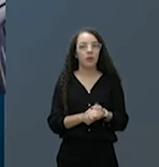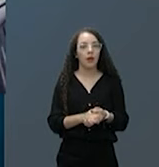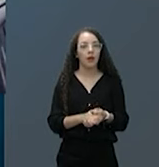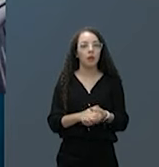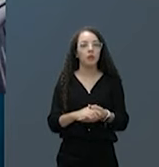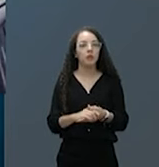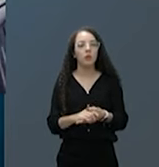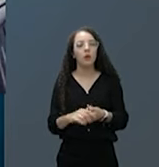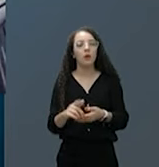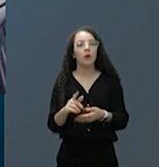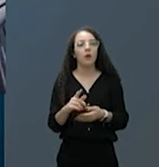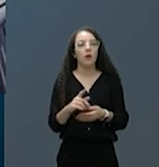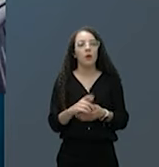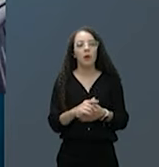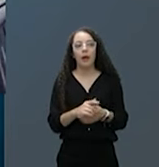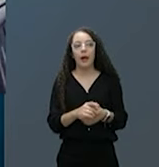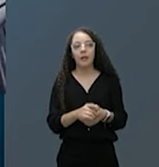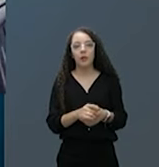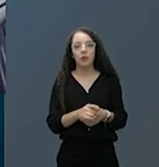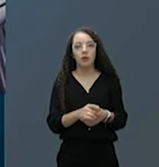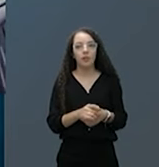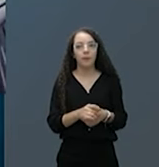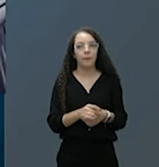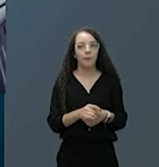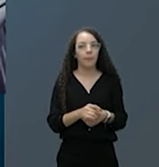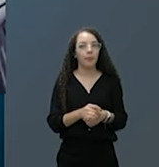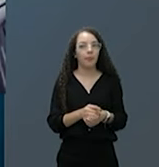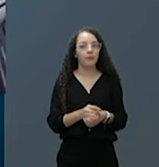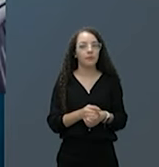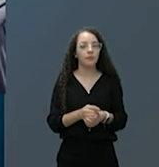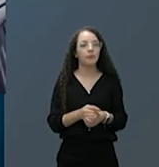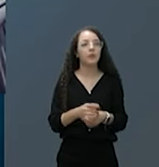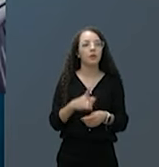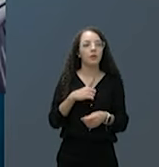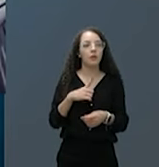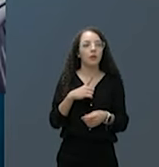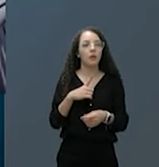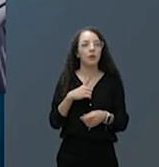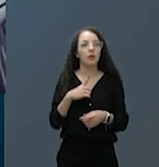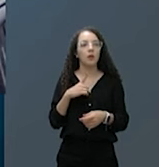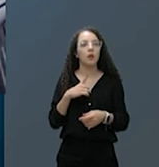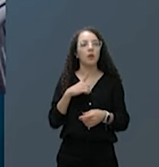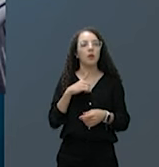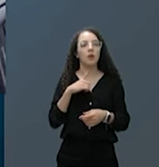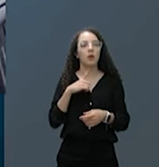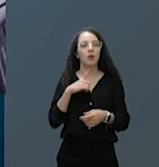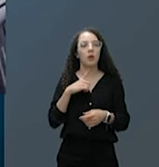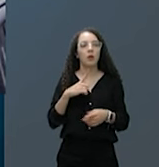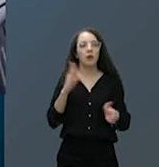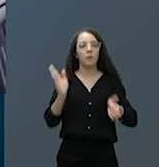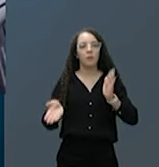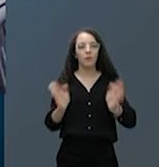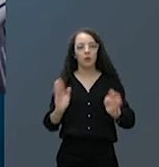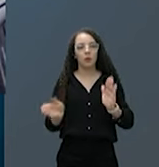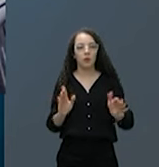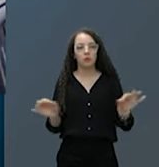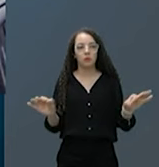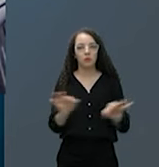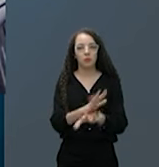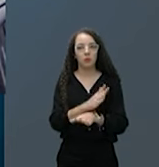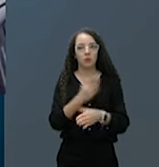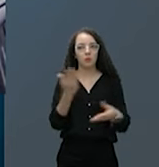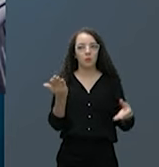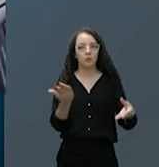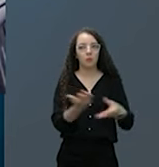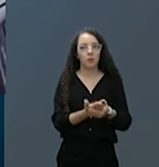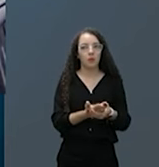da existente na presente demanda, na qual se discute a incidência da prescrição quanto à pretensão reparatória